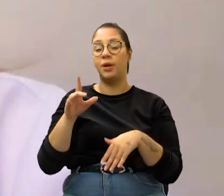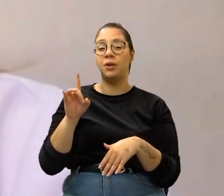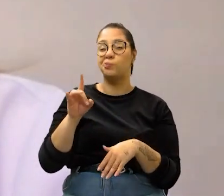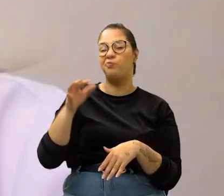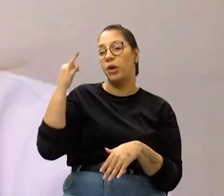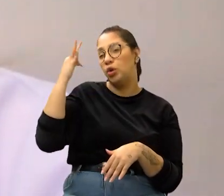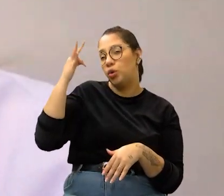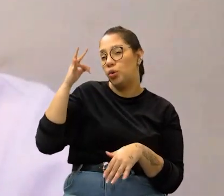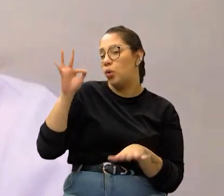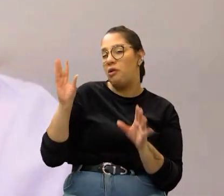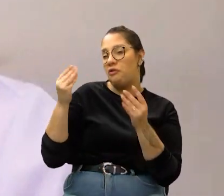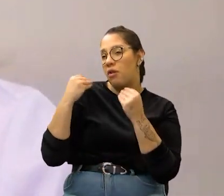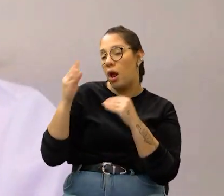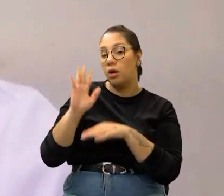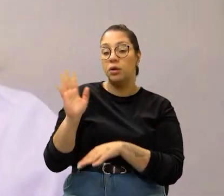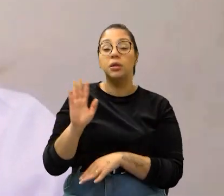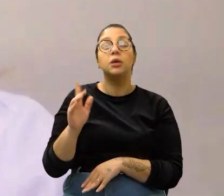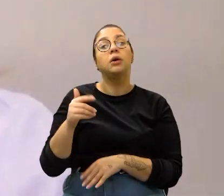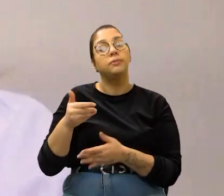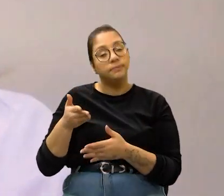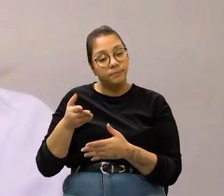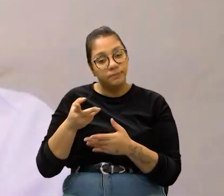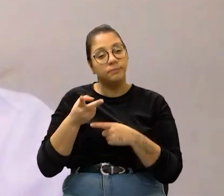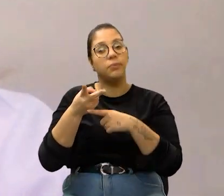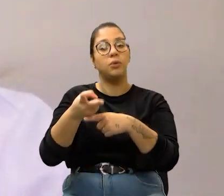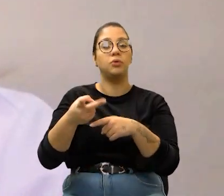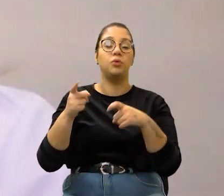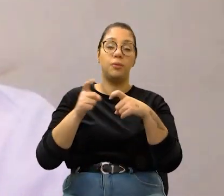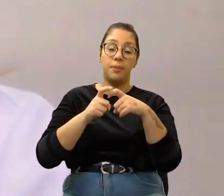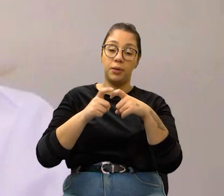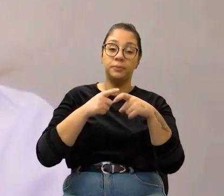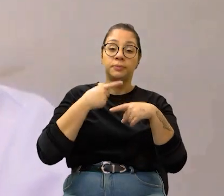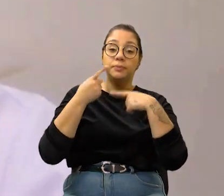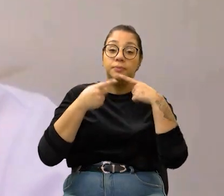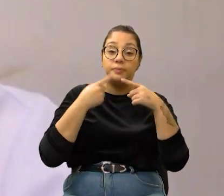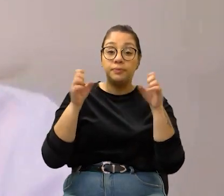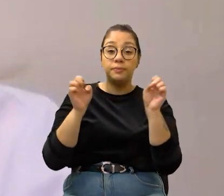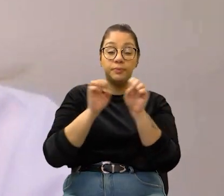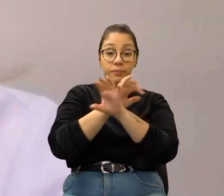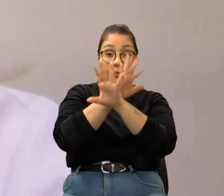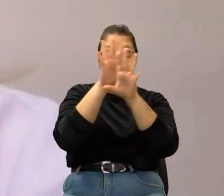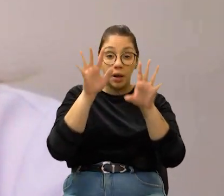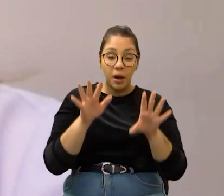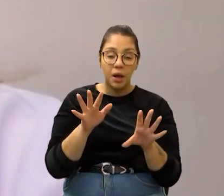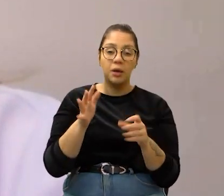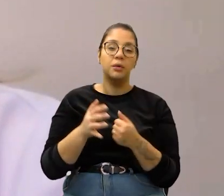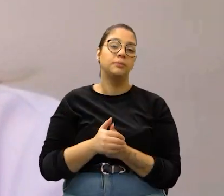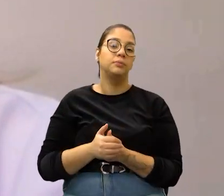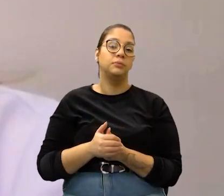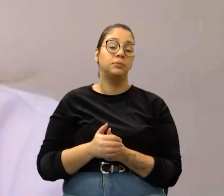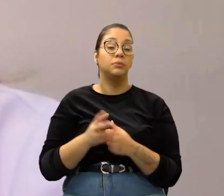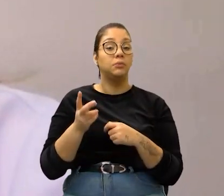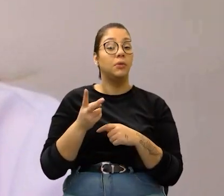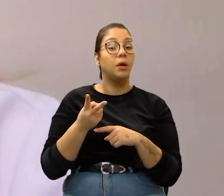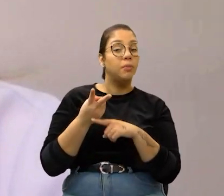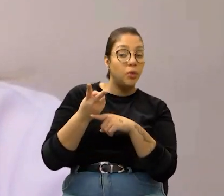né, a sua dor de cabeça. Então, procure, tire suas dúvidas,